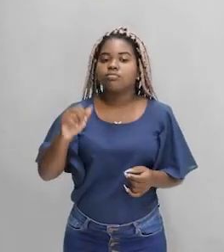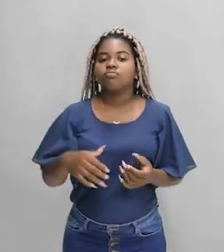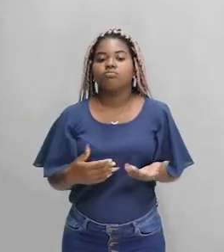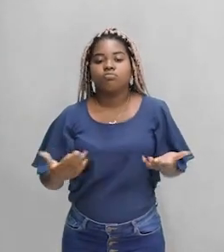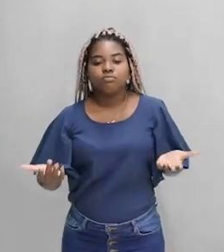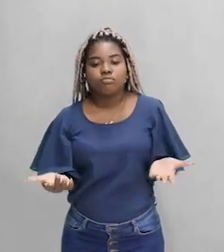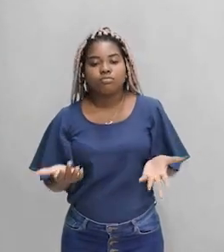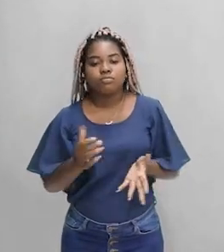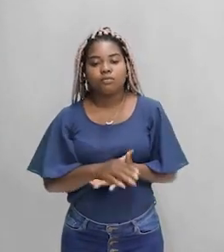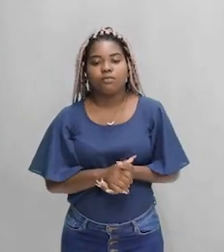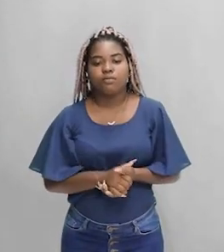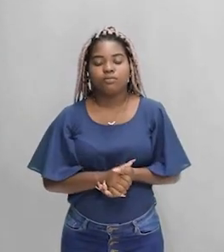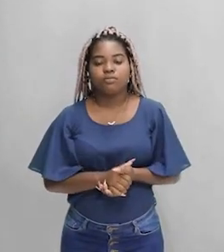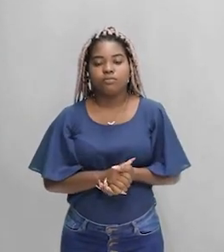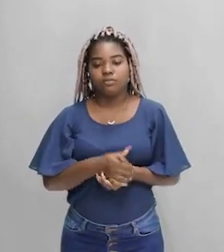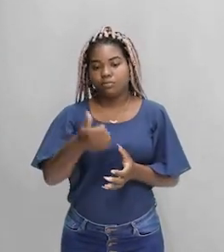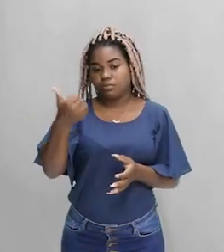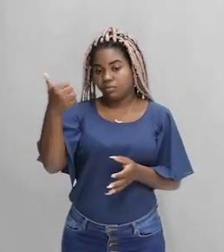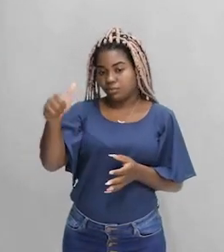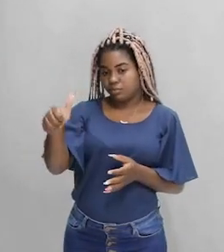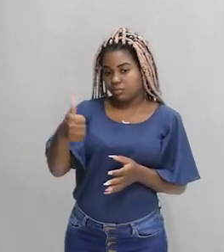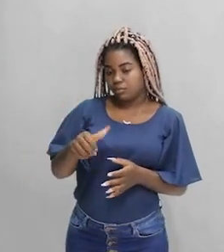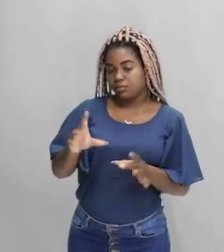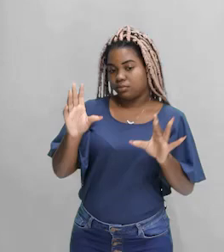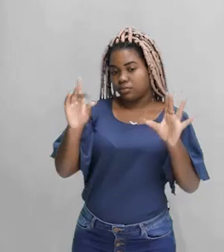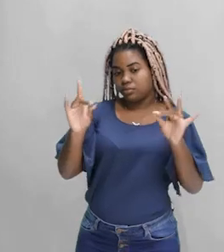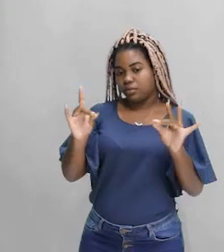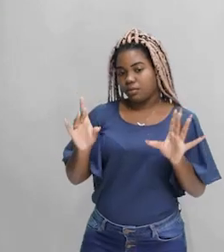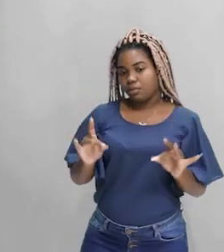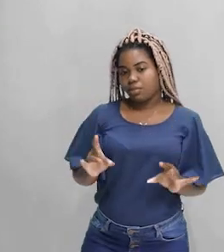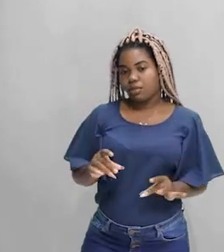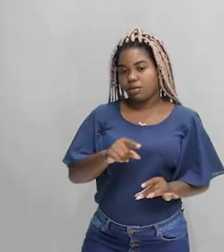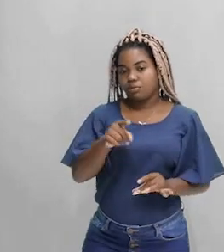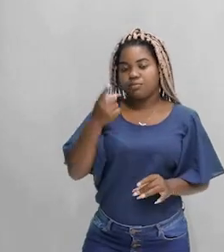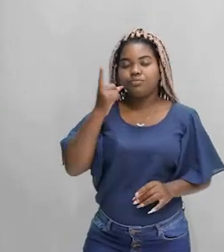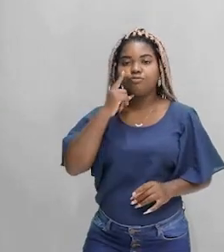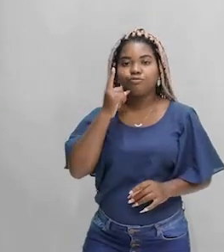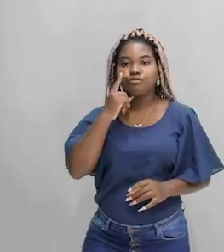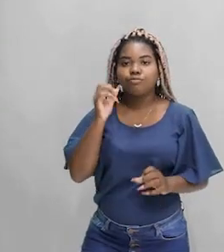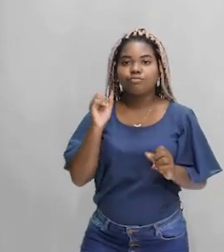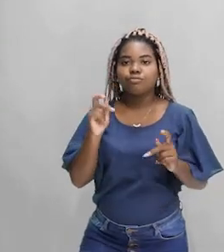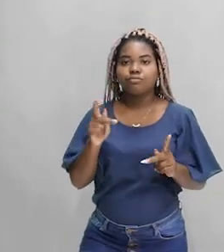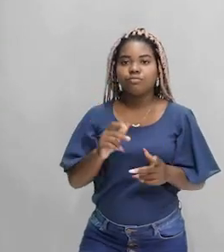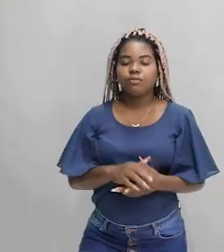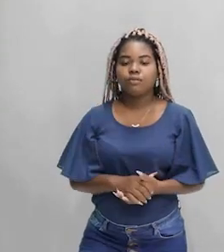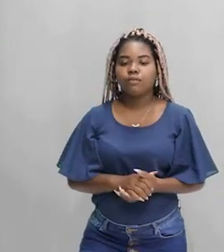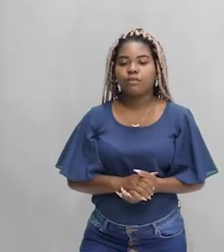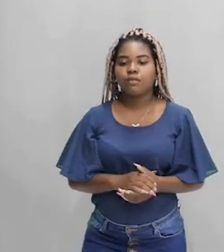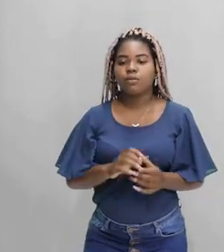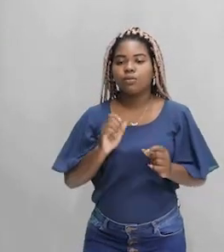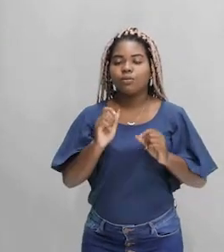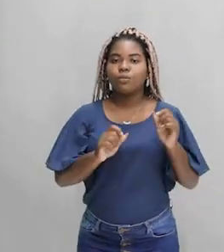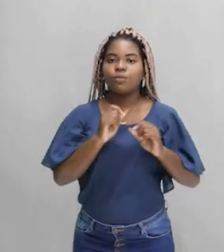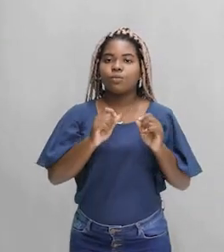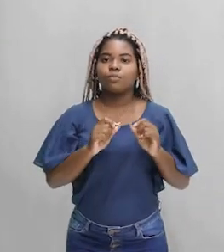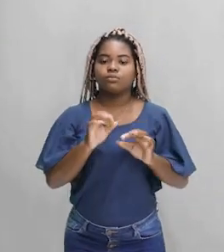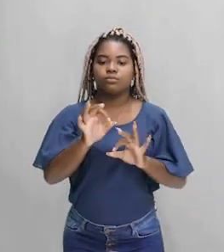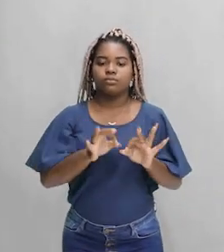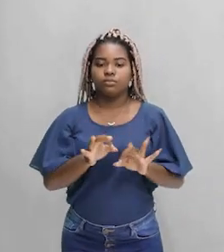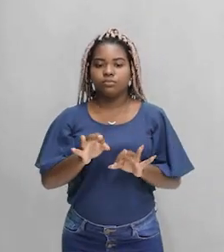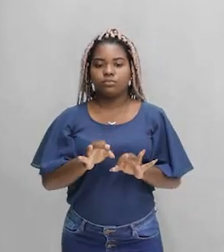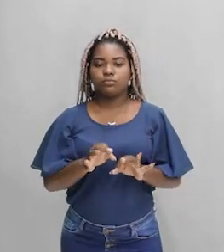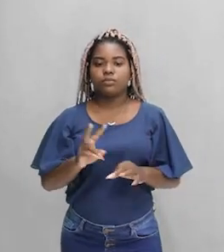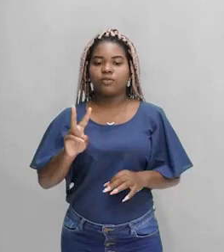assim, eu estou fazendo a análise no passo a passo para que você entenda e não fique com dúvida. O que eu vou calcular aqui mesmo?